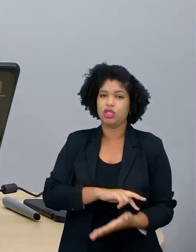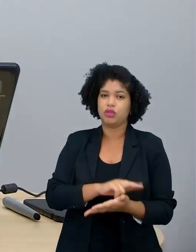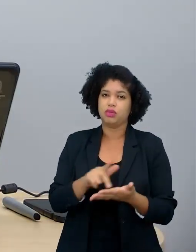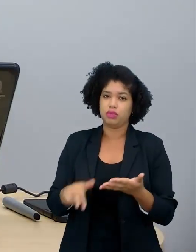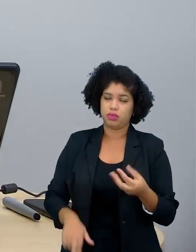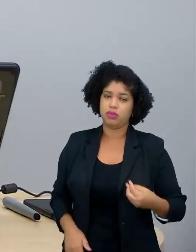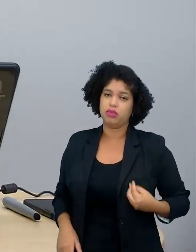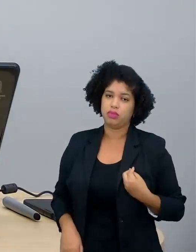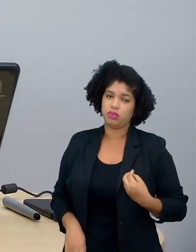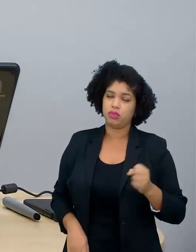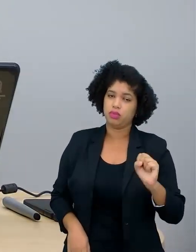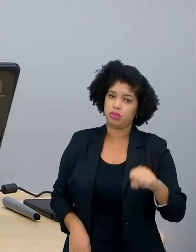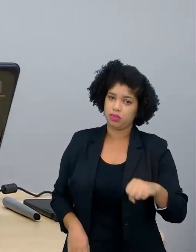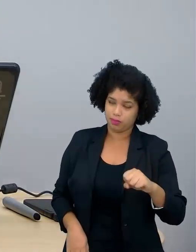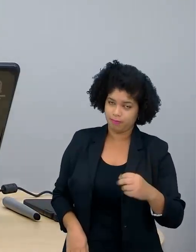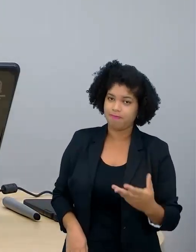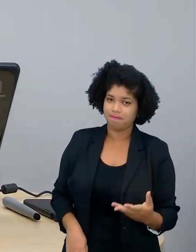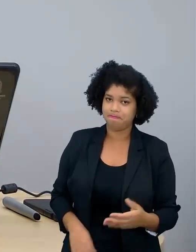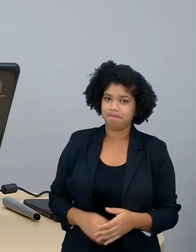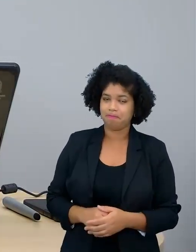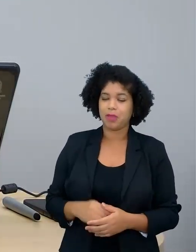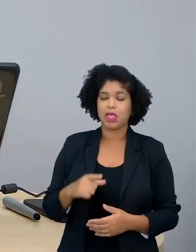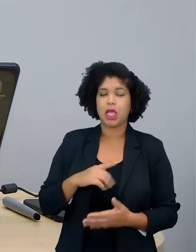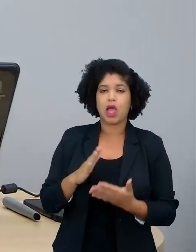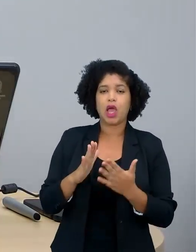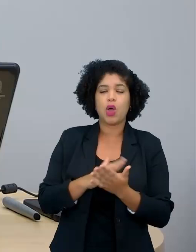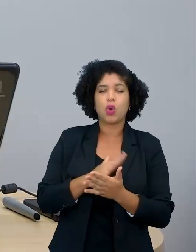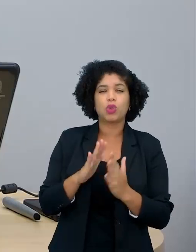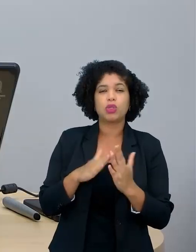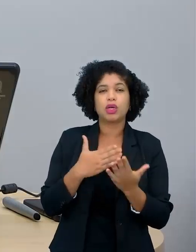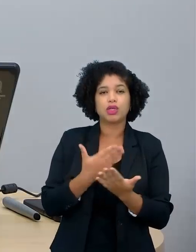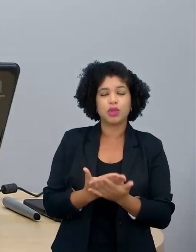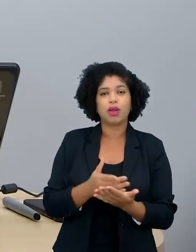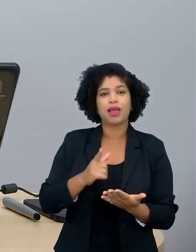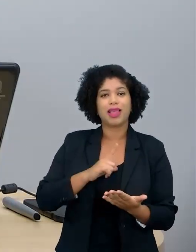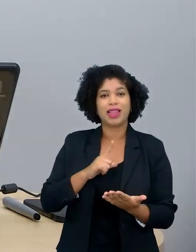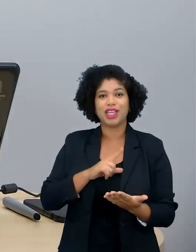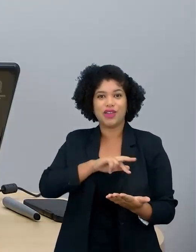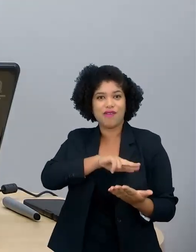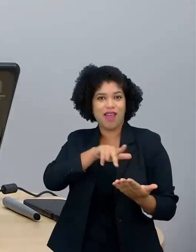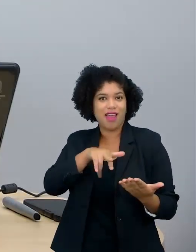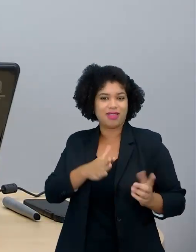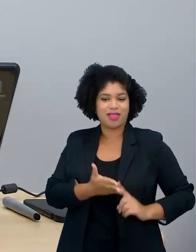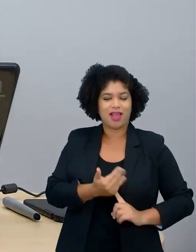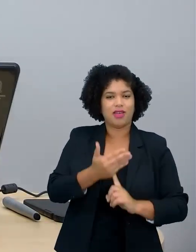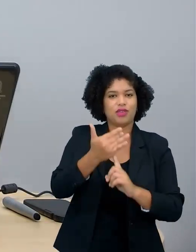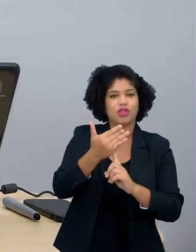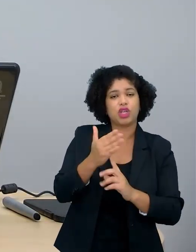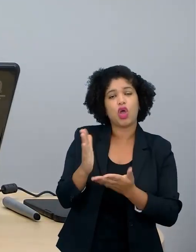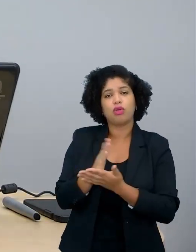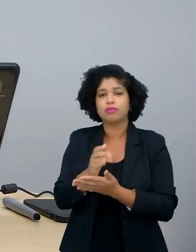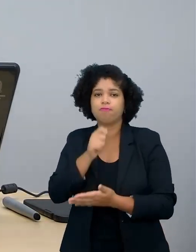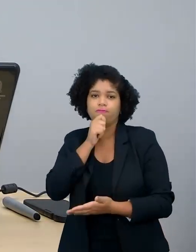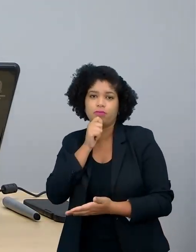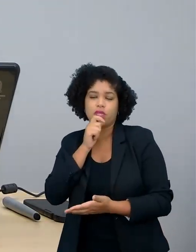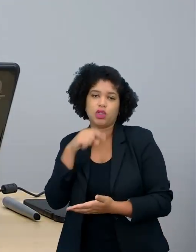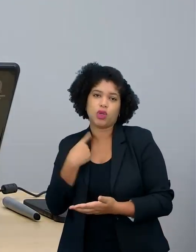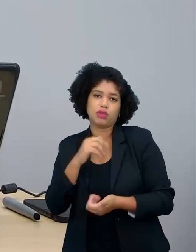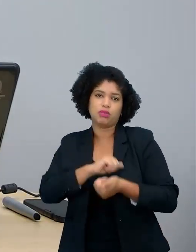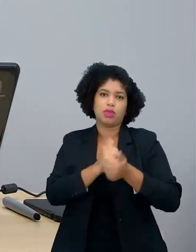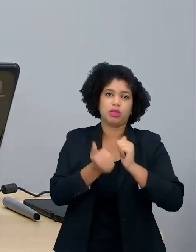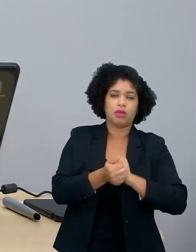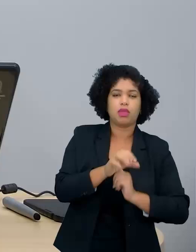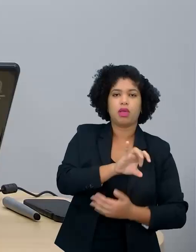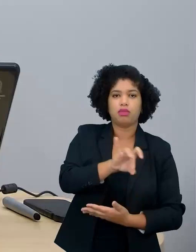né? Então, a gente tem escolas que têm tecnologia, tem escolas que não têm, e a gente precisa se adaptar aí a cada realidade, tá bom?